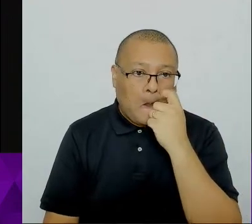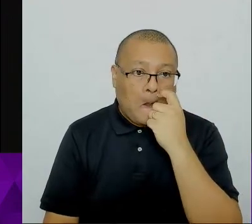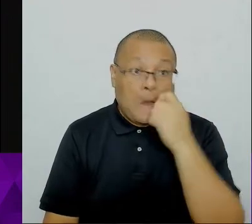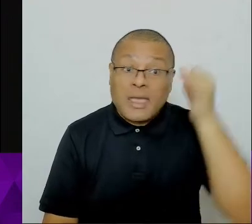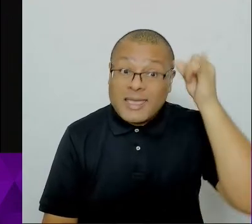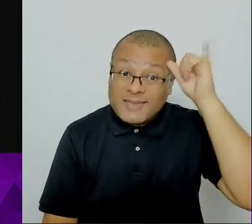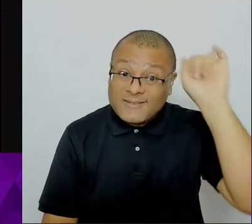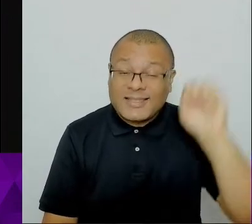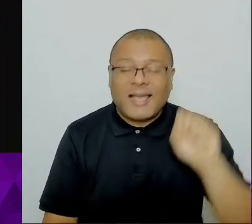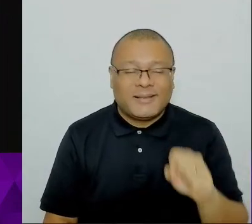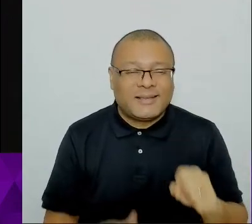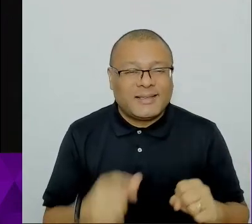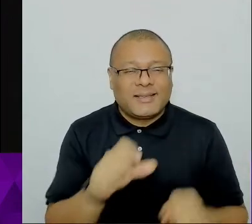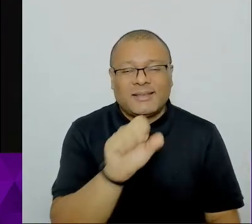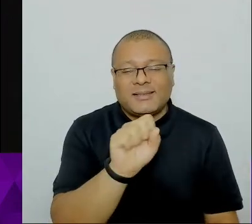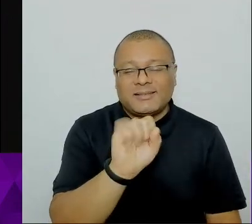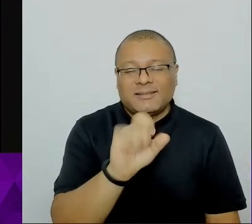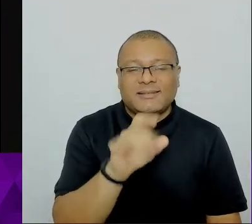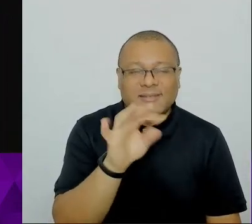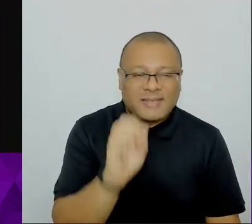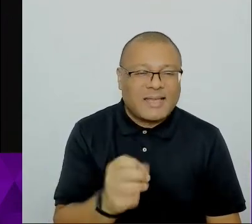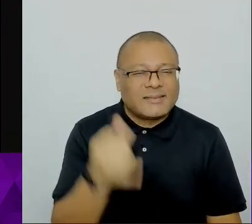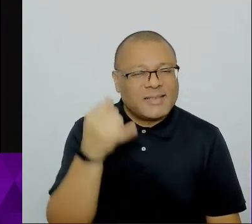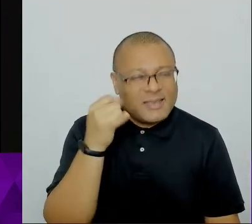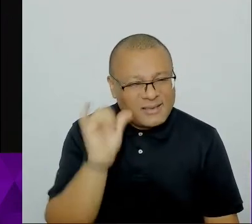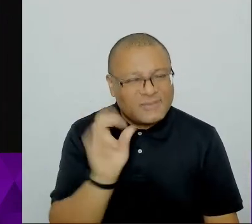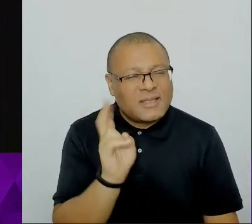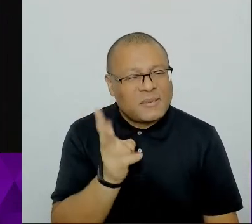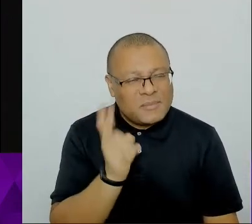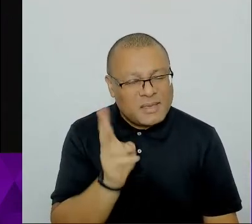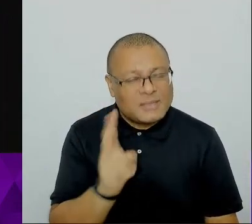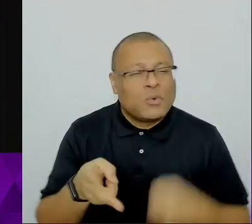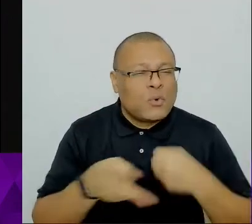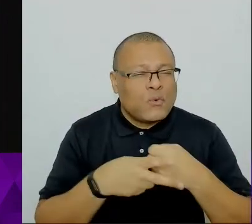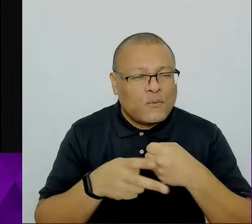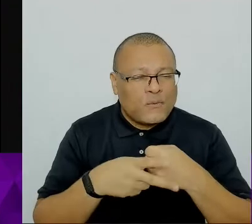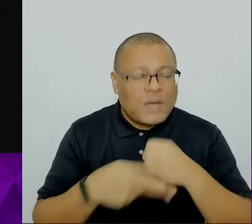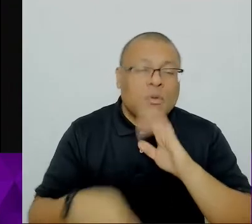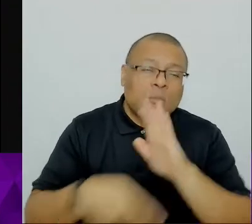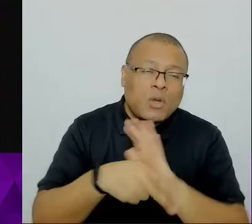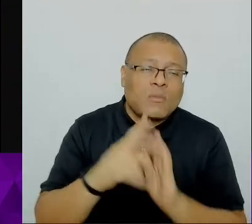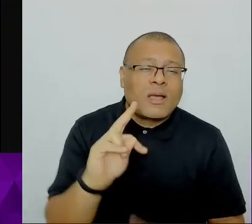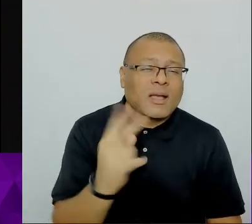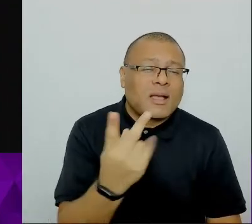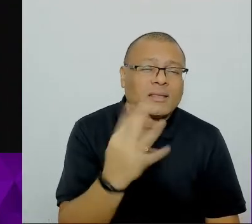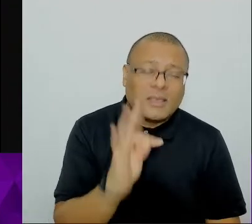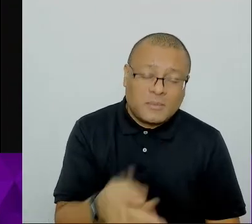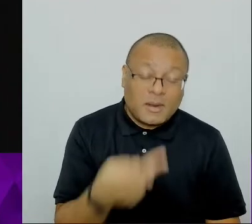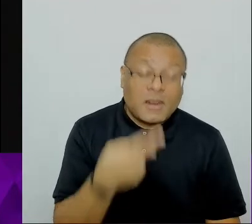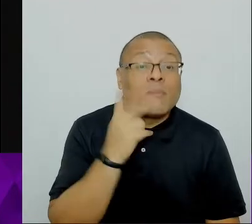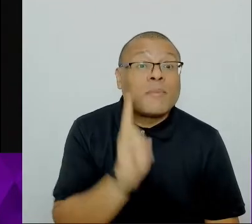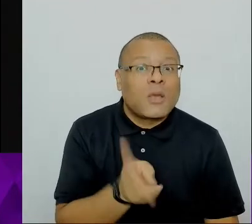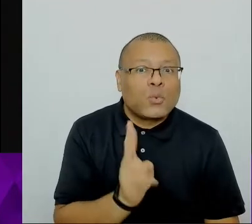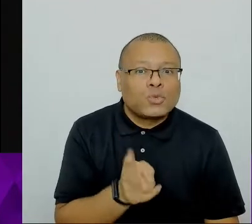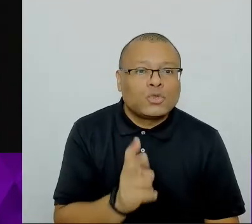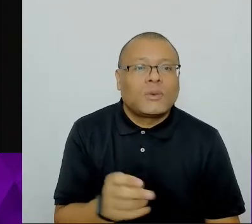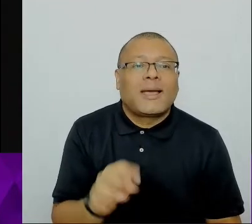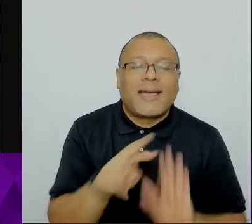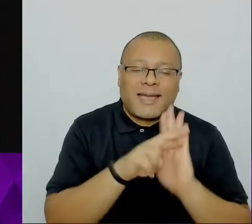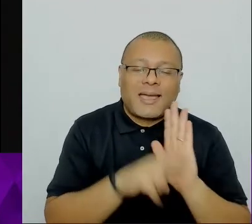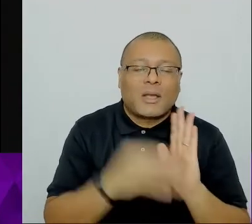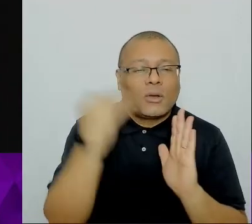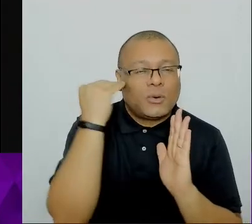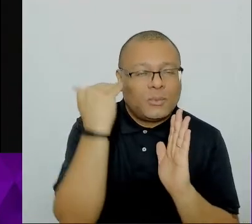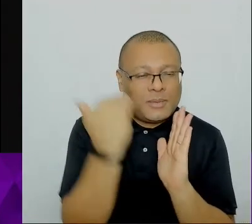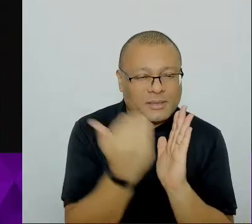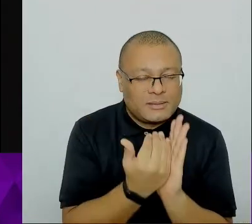de colocar update, create, use sempre os verbos HTTP para indicar semântica, beleza? E